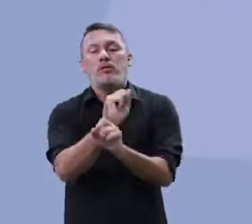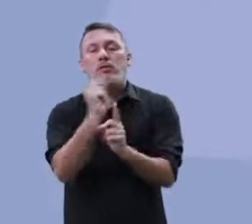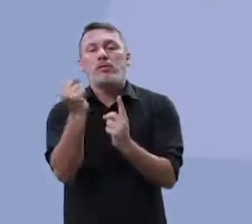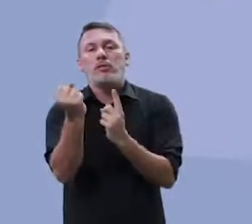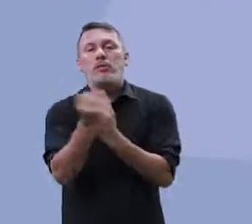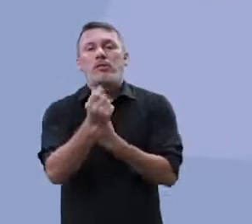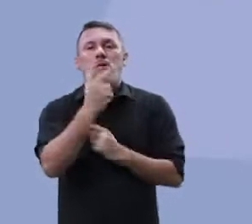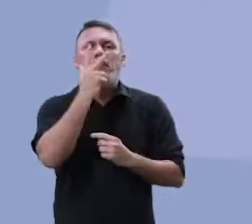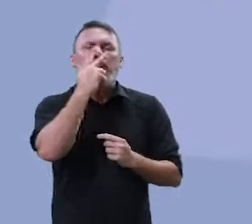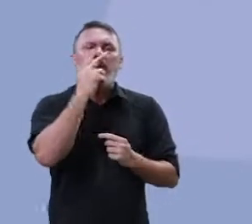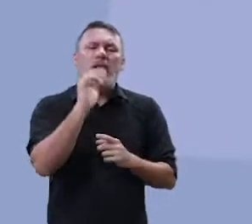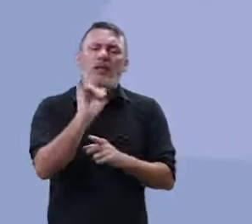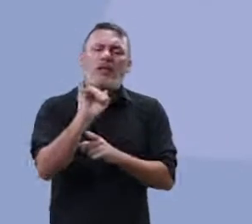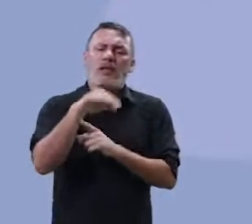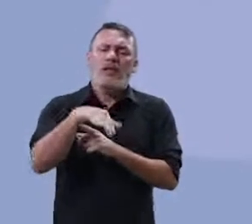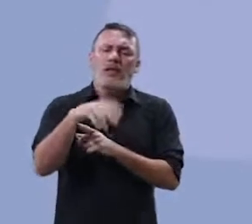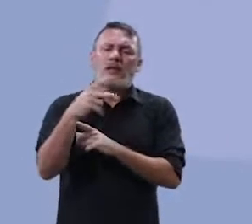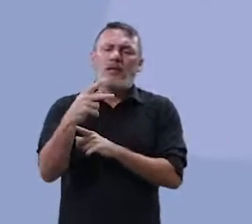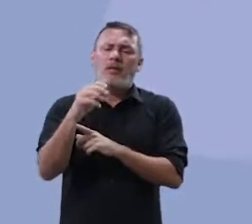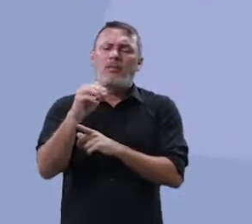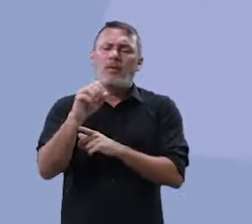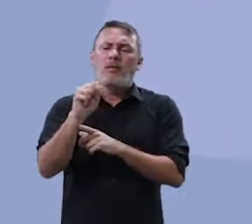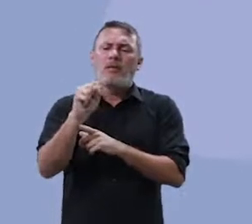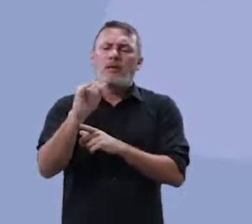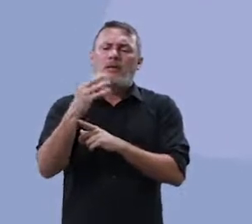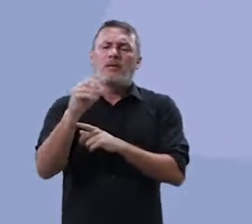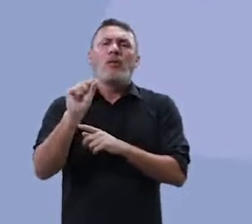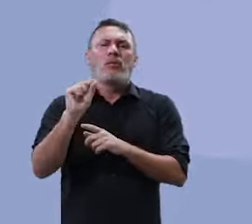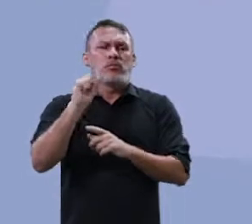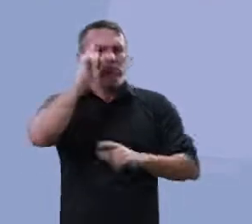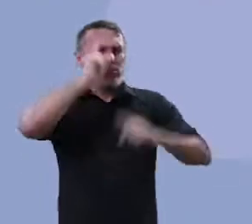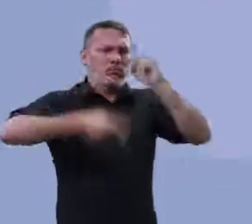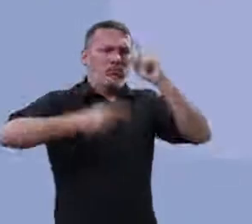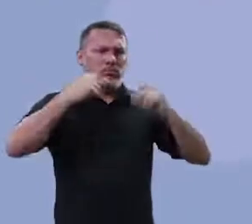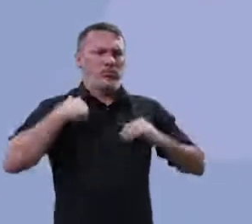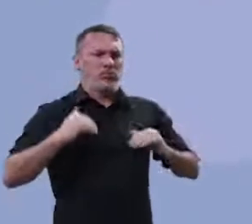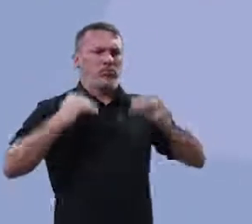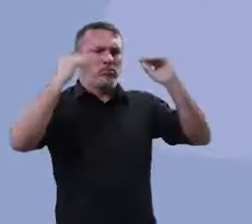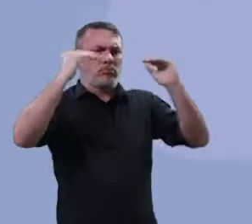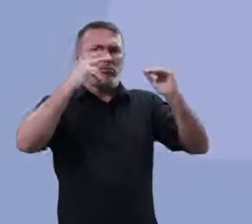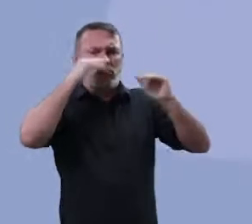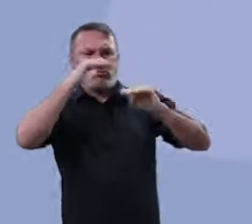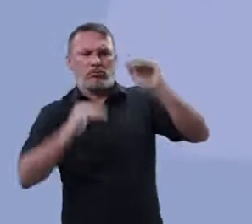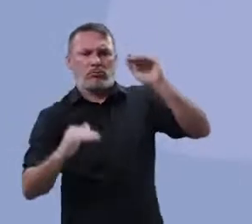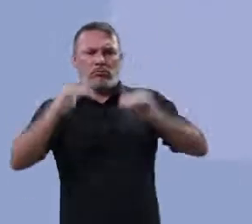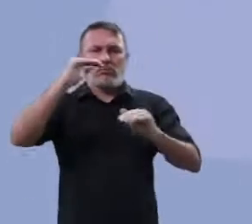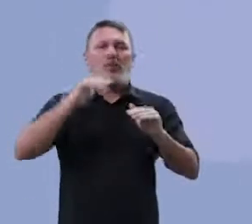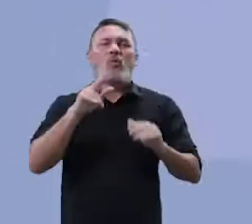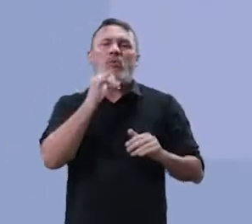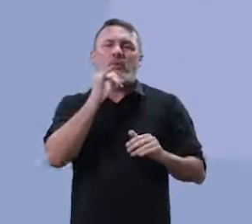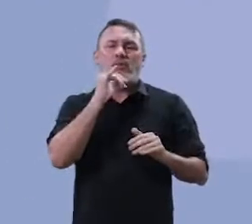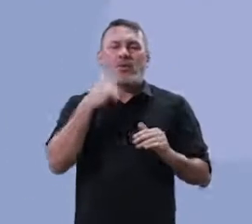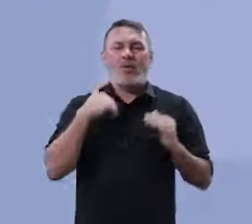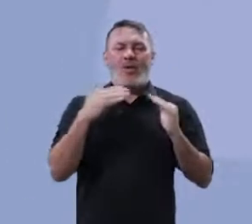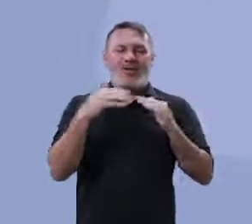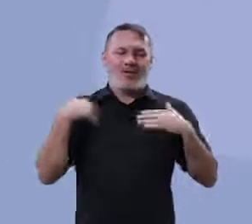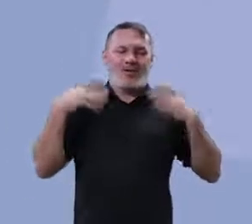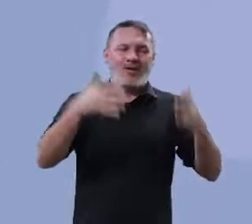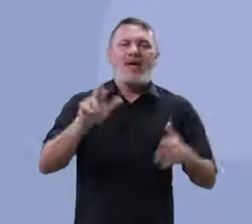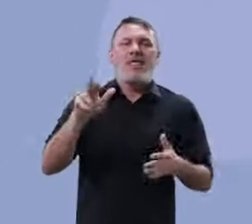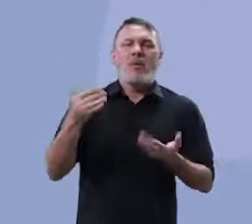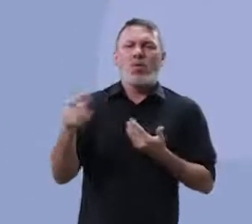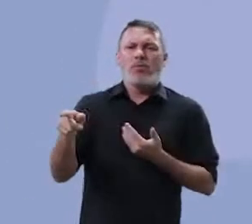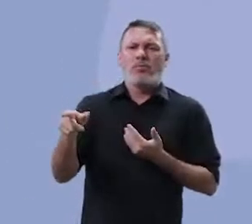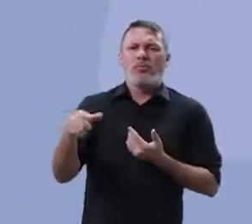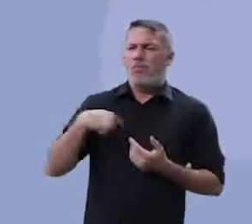Relação social de imposição. Pense em imposição. Eu chego dentro da minha casa e eu tenho um irmão mais novo e eu quero impor sobre ele.